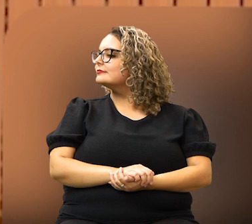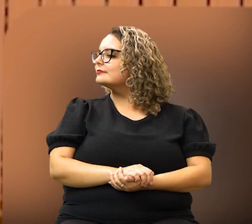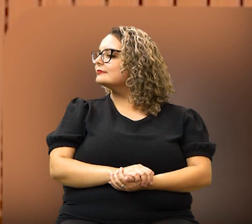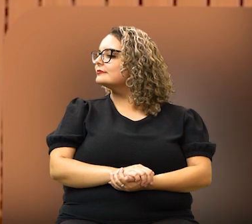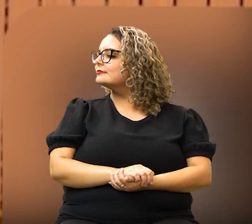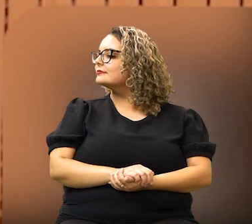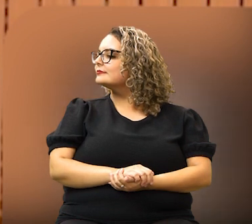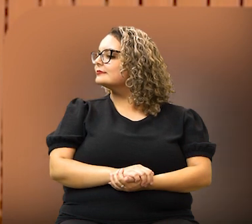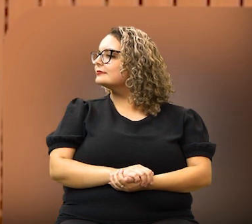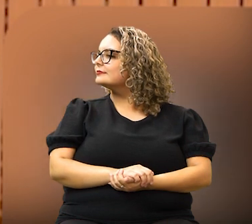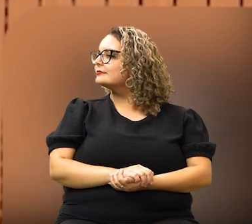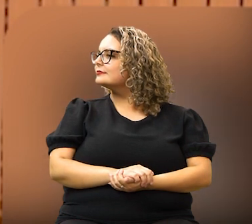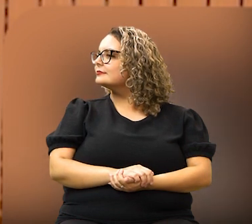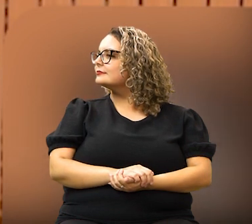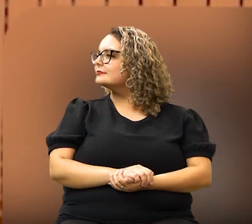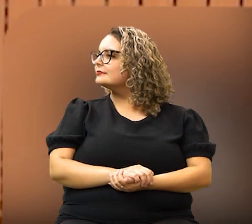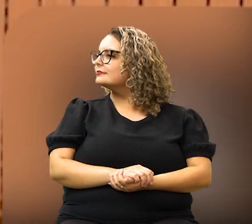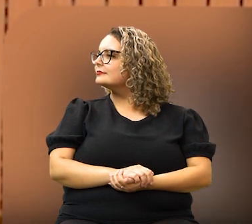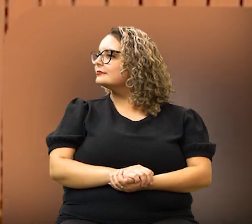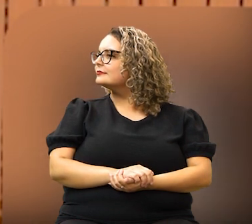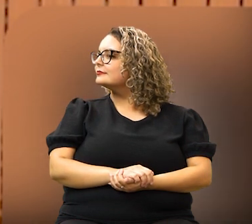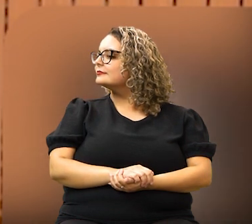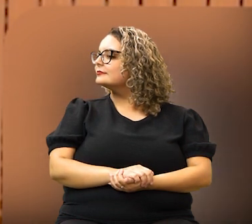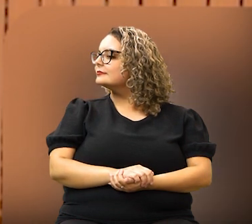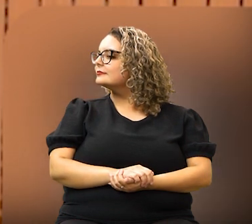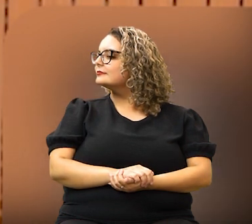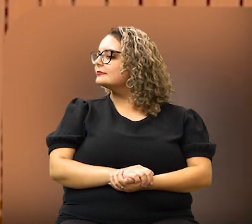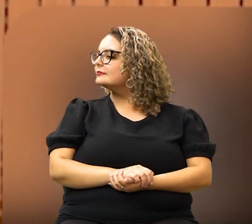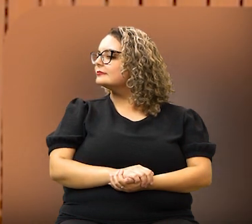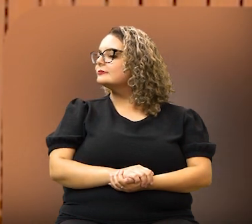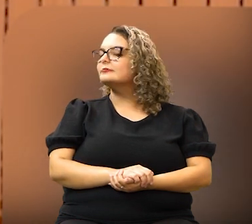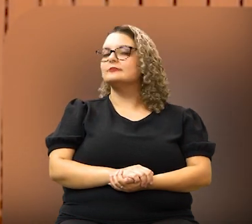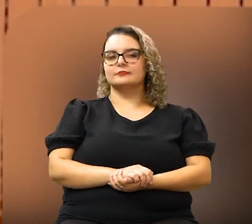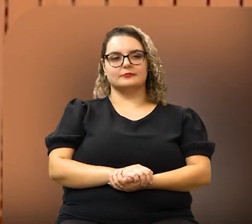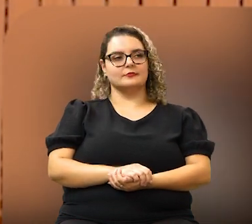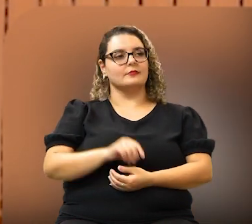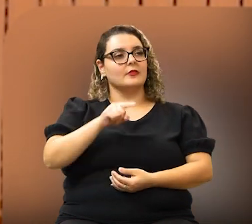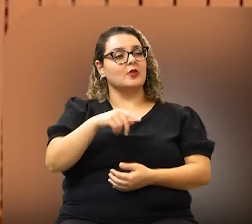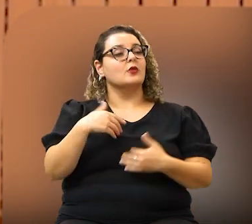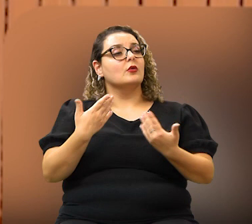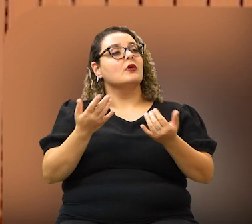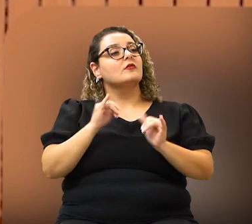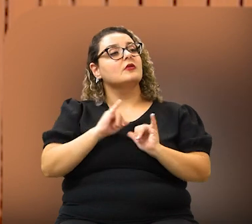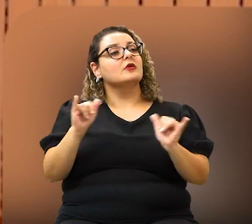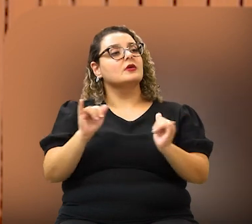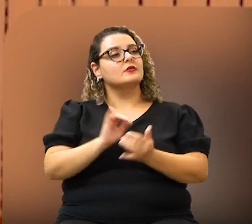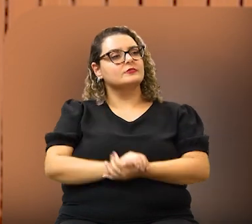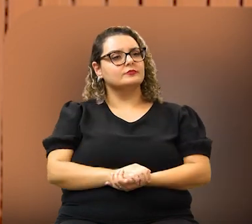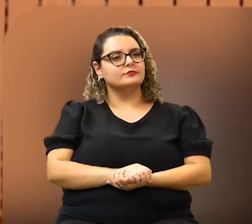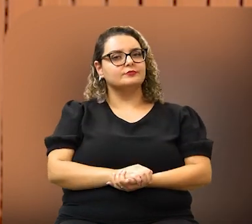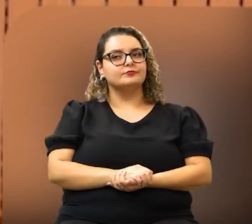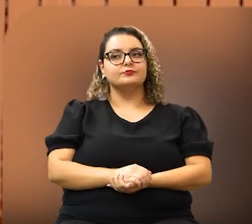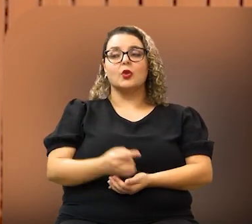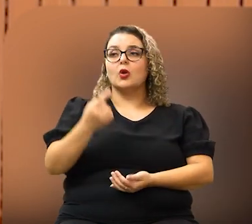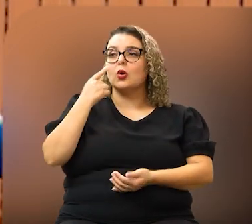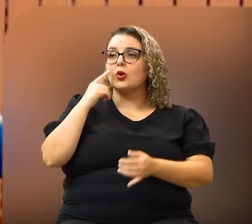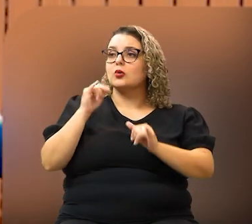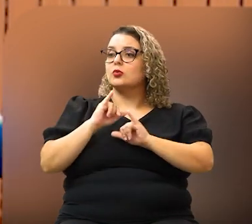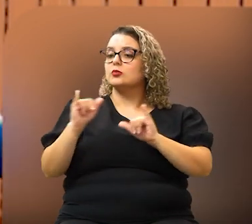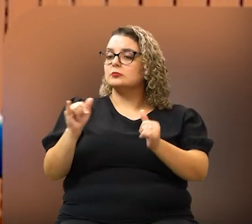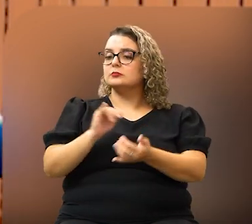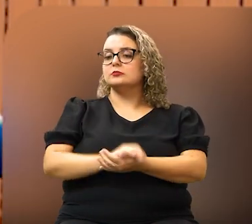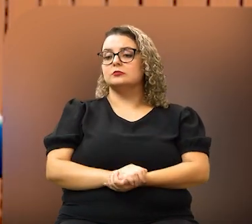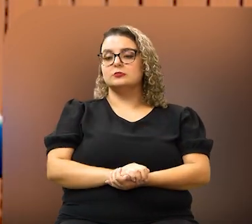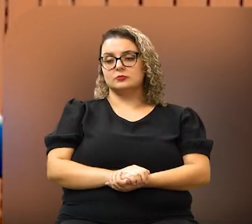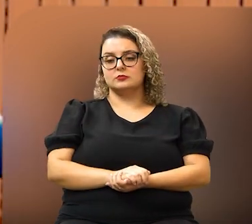Para você, qual foi o recado? Olha, o recado foi que apesar, né, de muitas vezes,